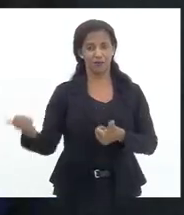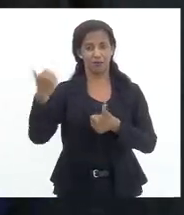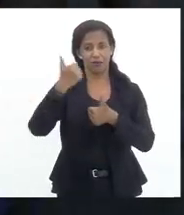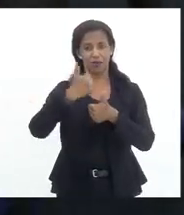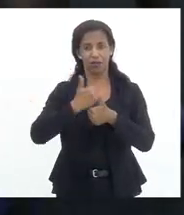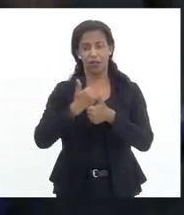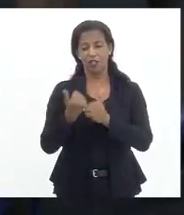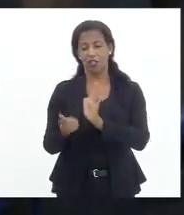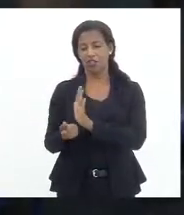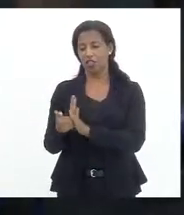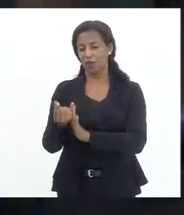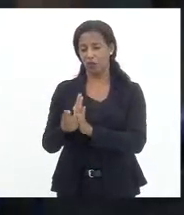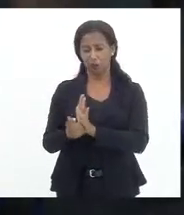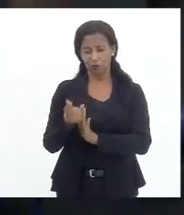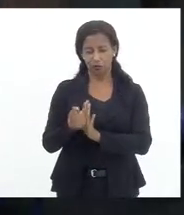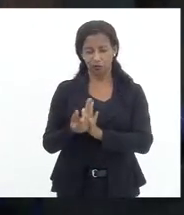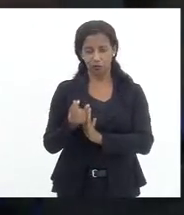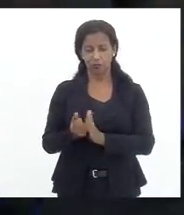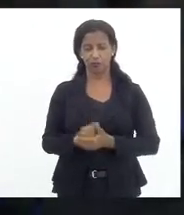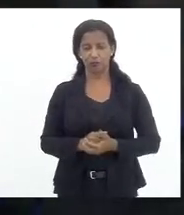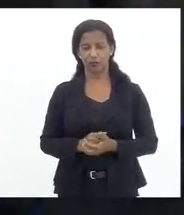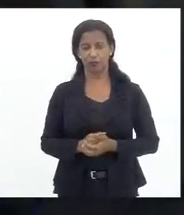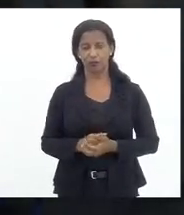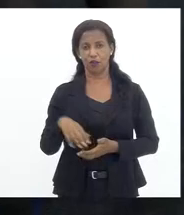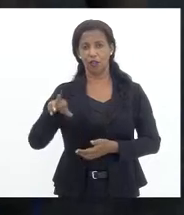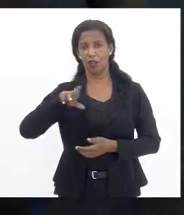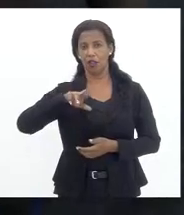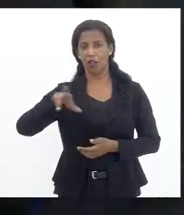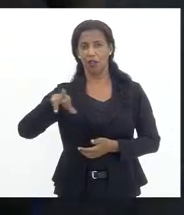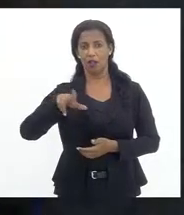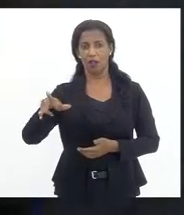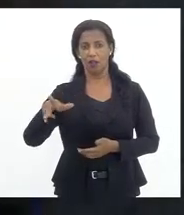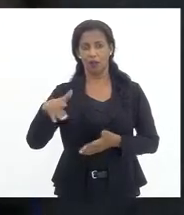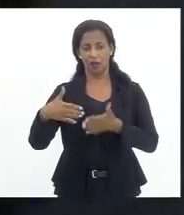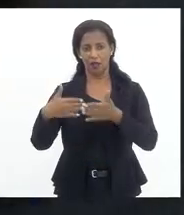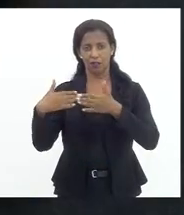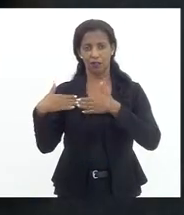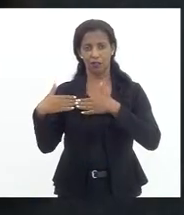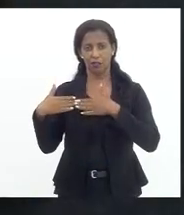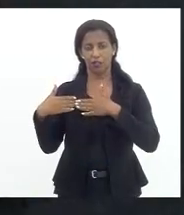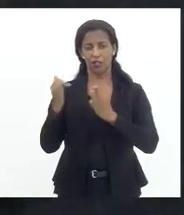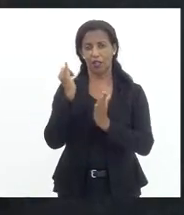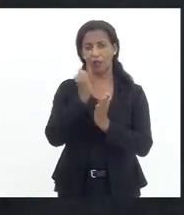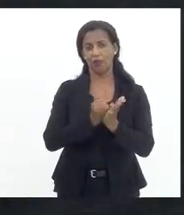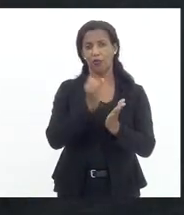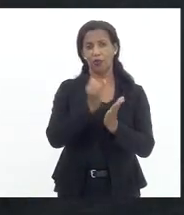substituição de tributária não significa renúncia de receita.